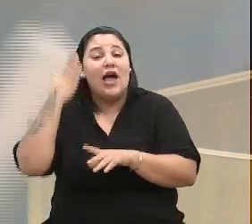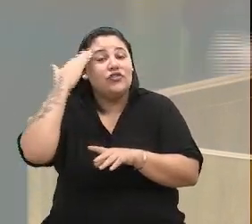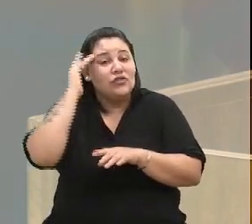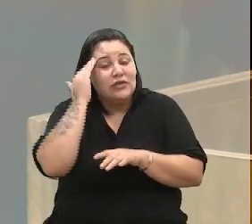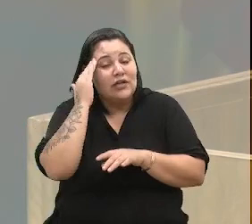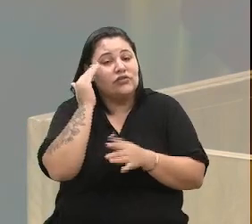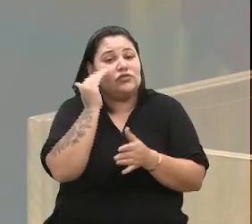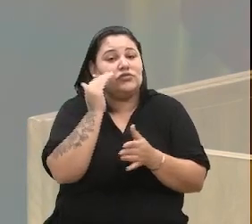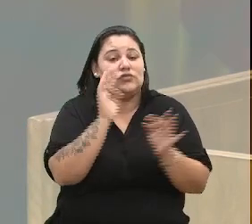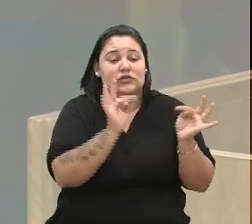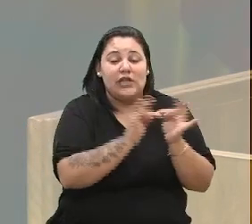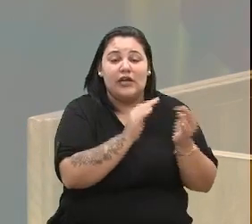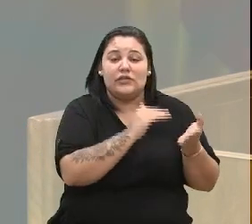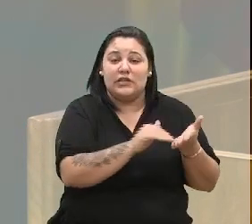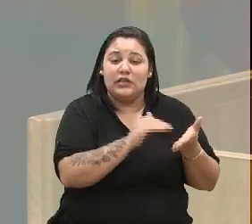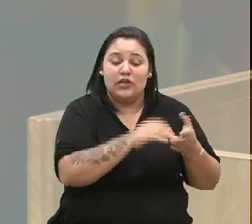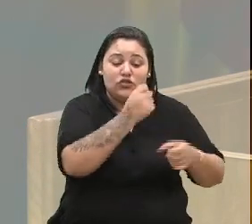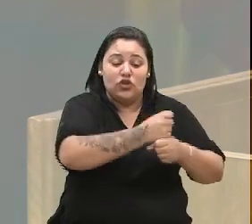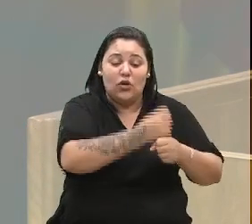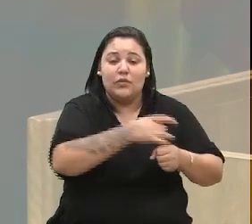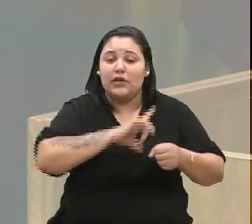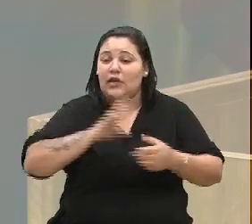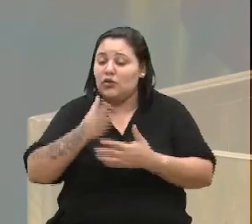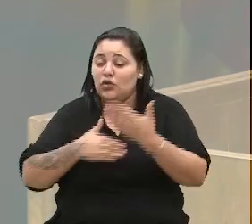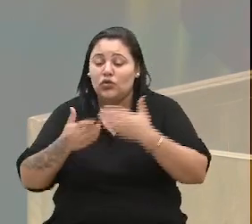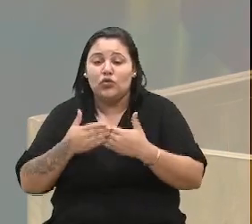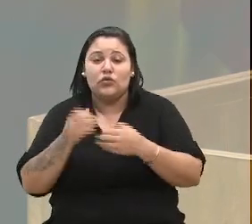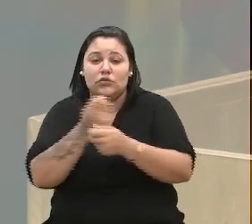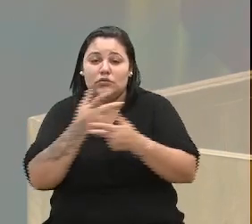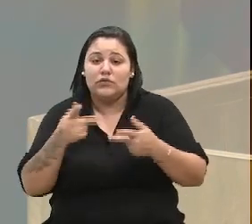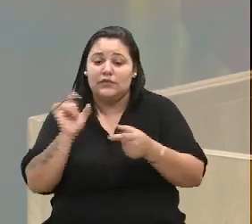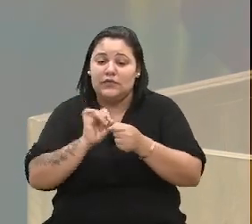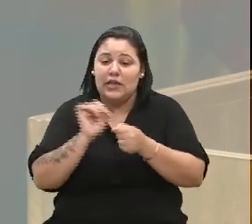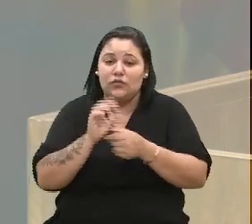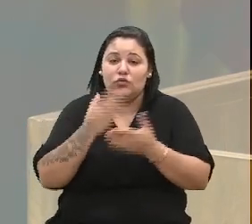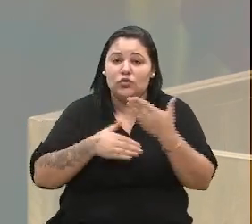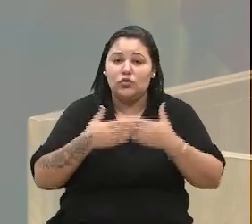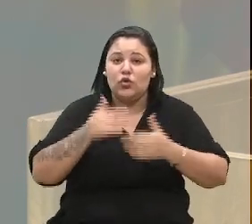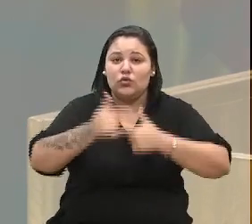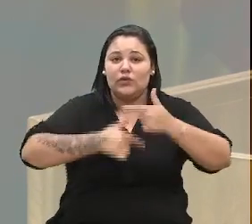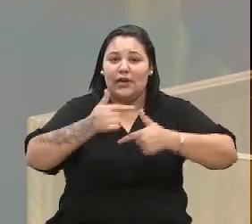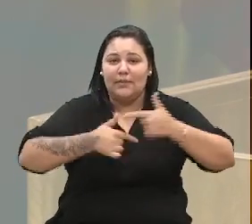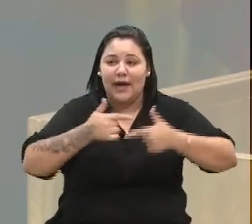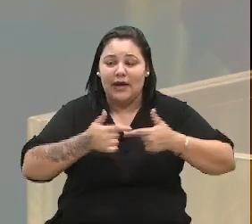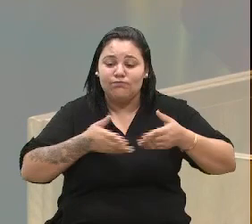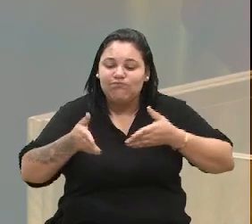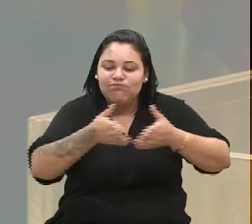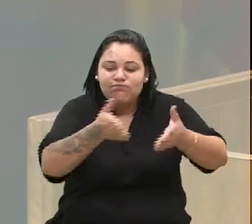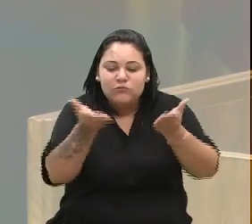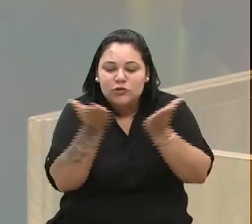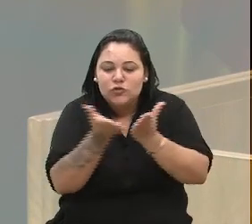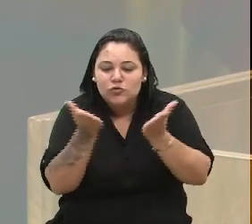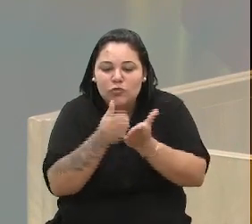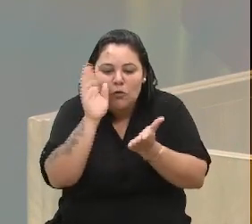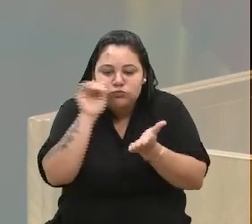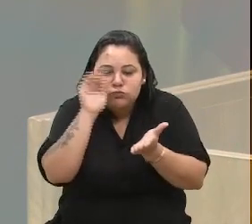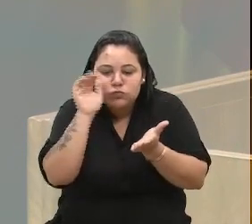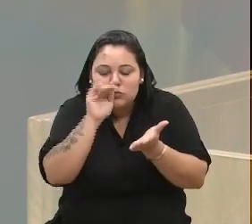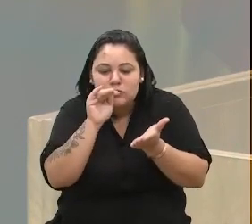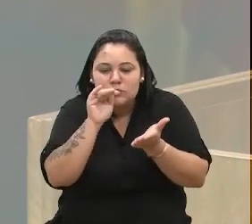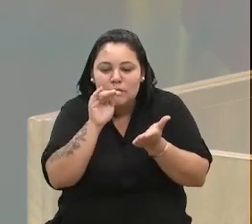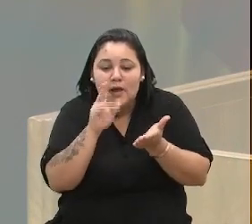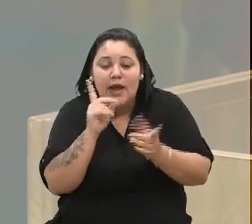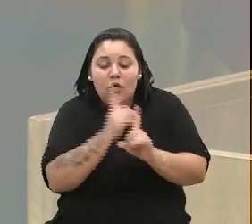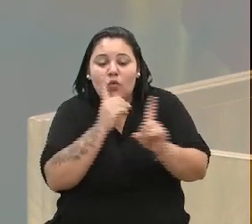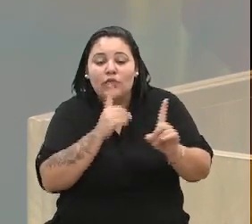Obras têm todas as condições, né, fizeram todo o mapeamento destas ruas para que elas fossem contempladas. E eu